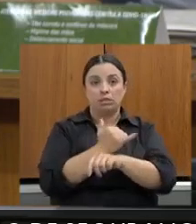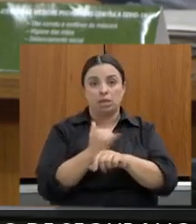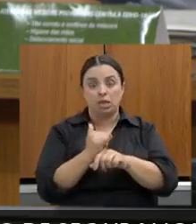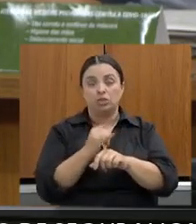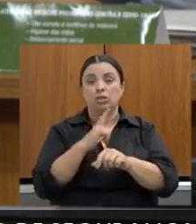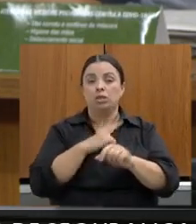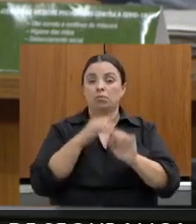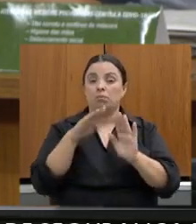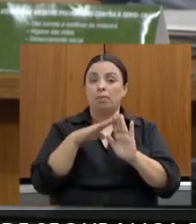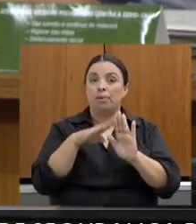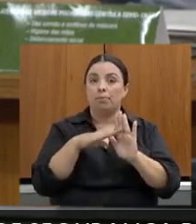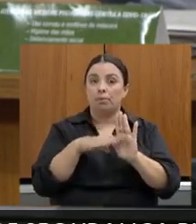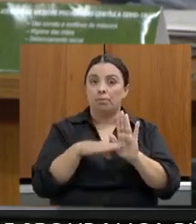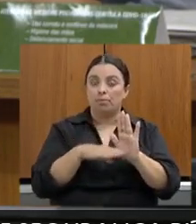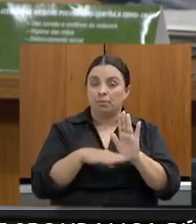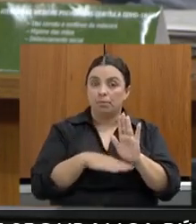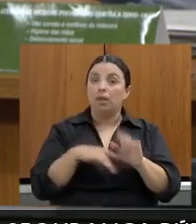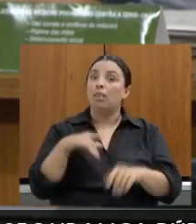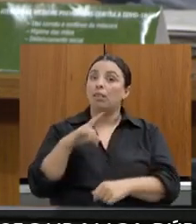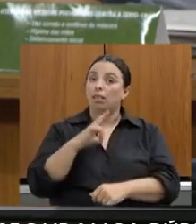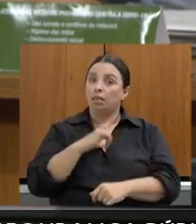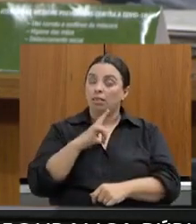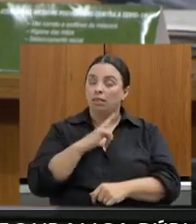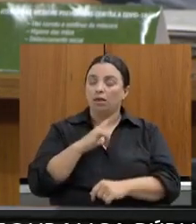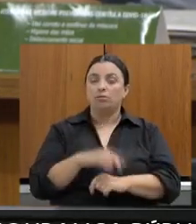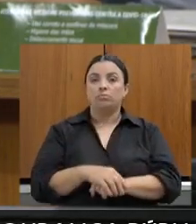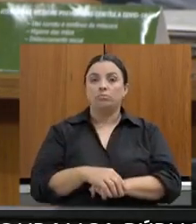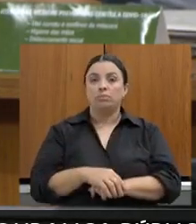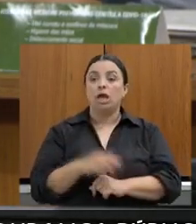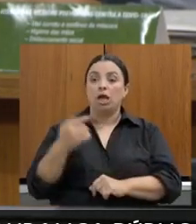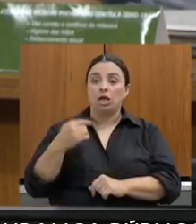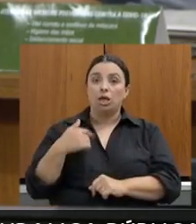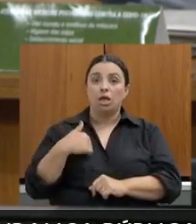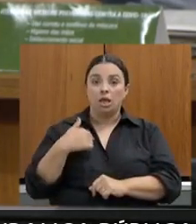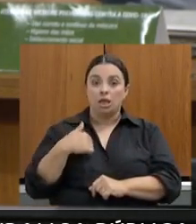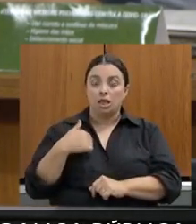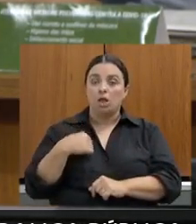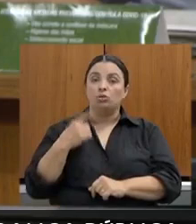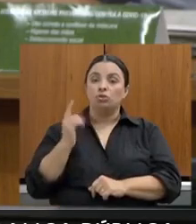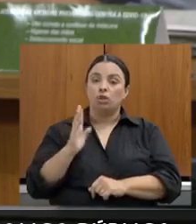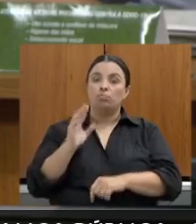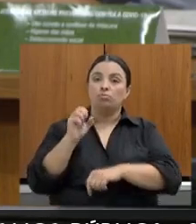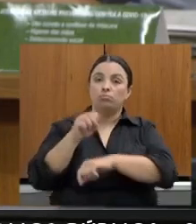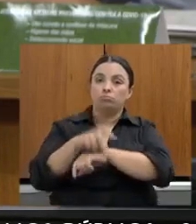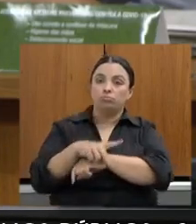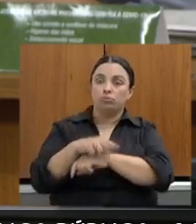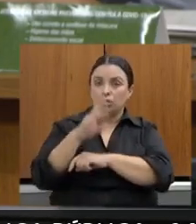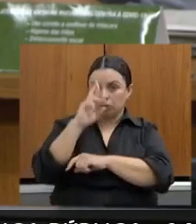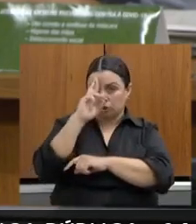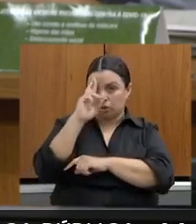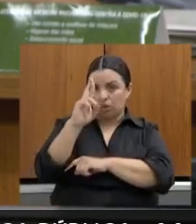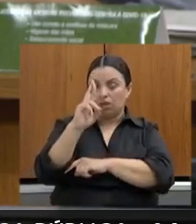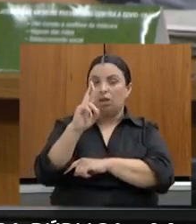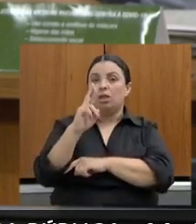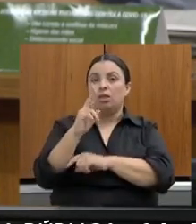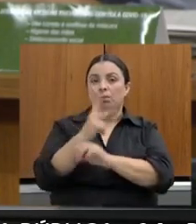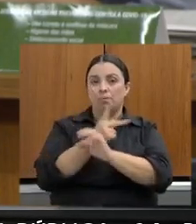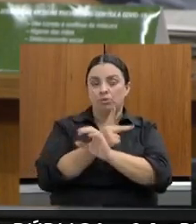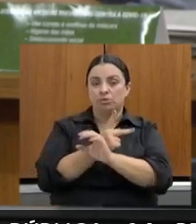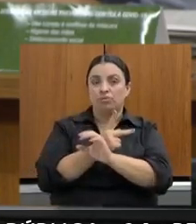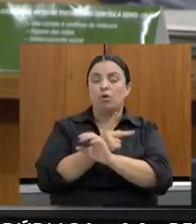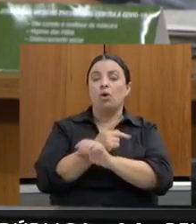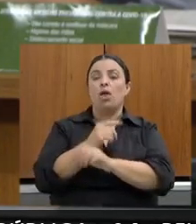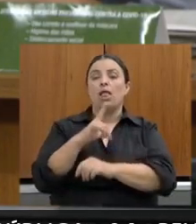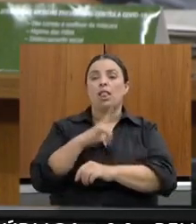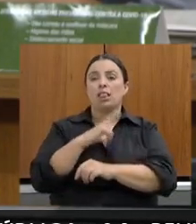desenvolvemos ao longo desse tempo que estamos ali ocupando a direção da polícia também o plano diretor de